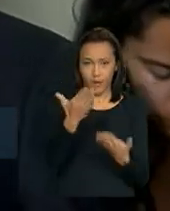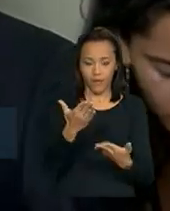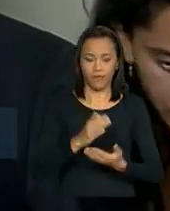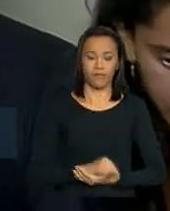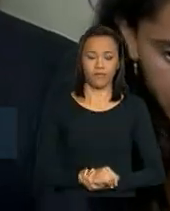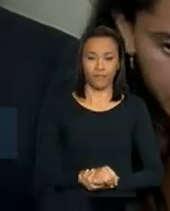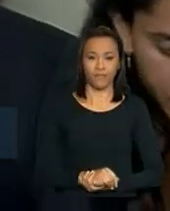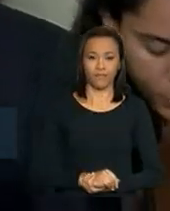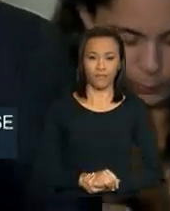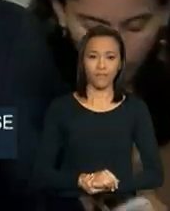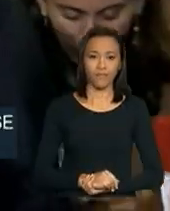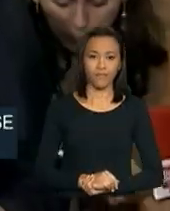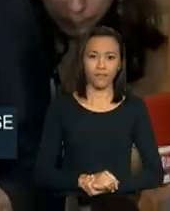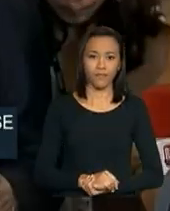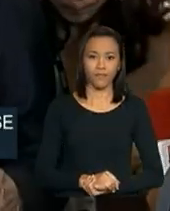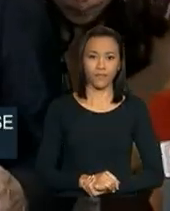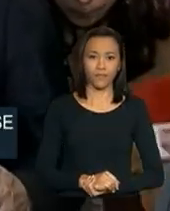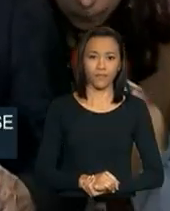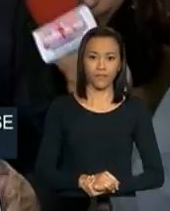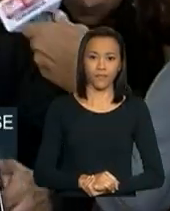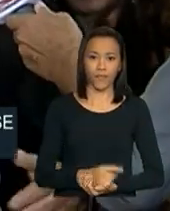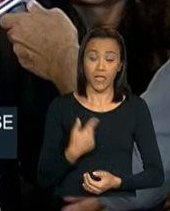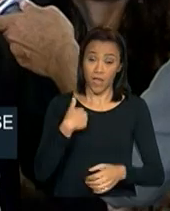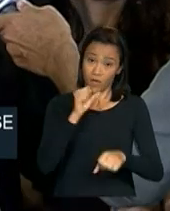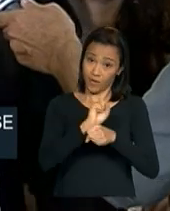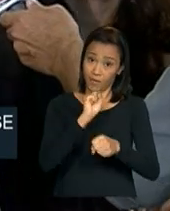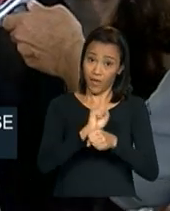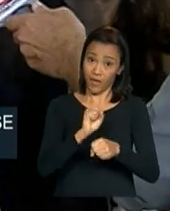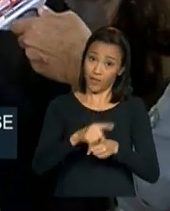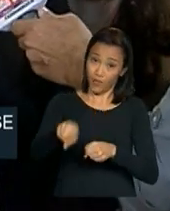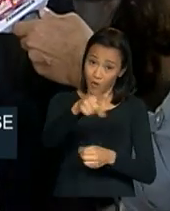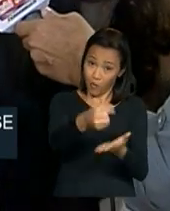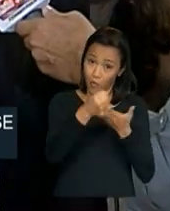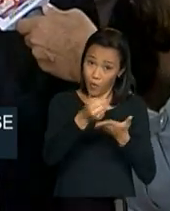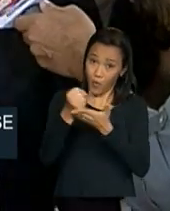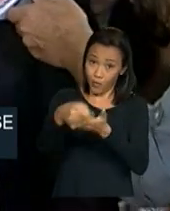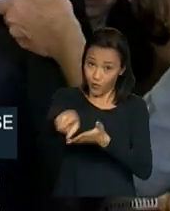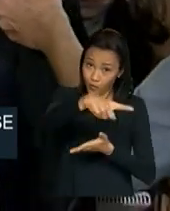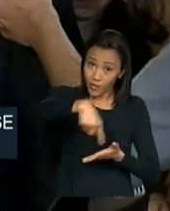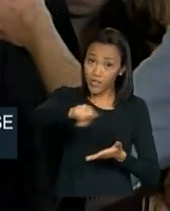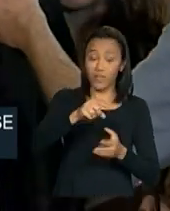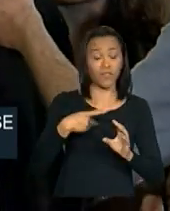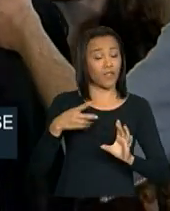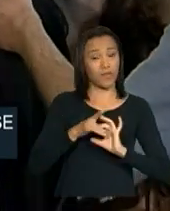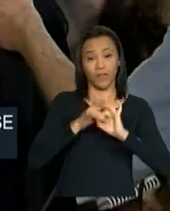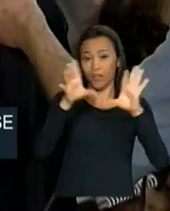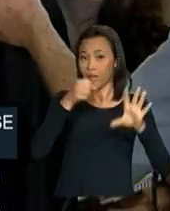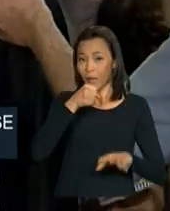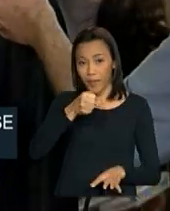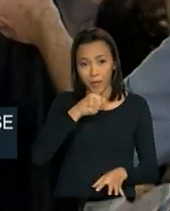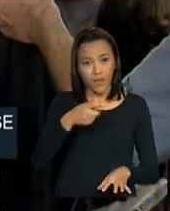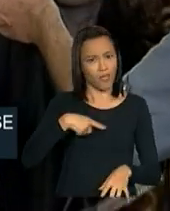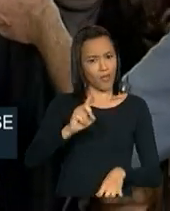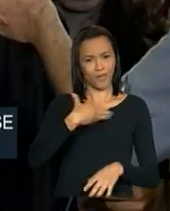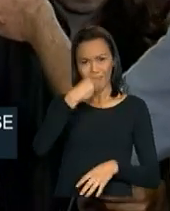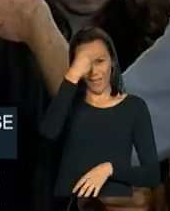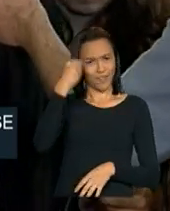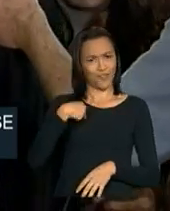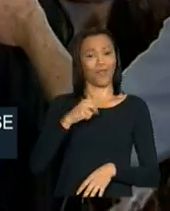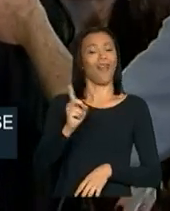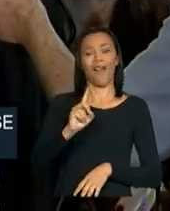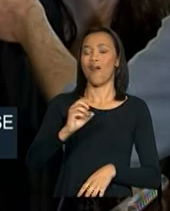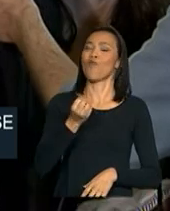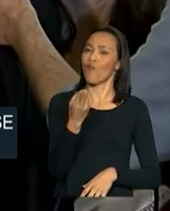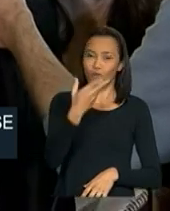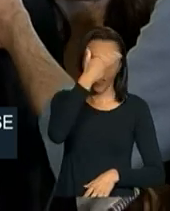Obrigado, ministro. Eu que agradeço. Boa sorte. Espero contar com vocês, estarei sempre à disposição. Não esqueça de nós. Não esquecerei.